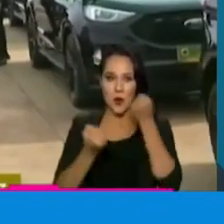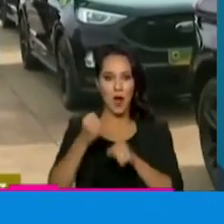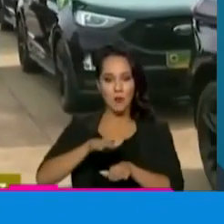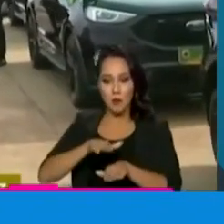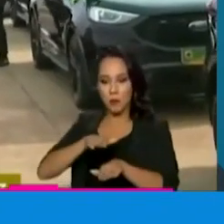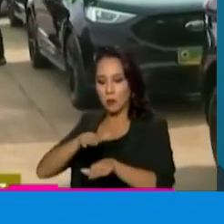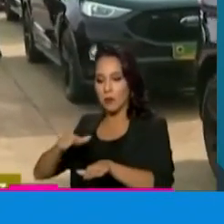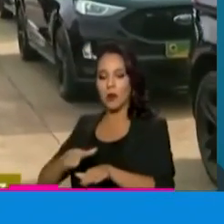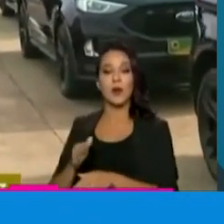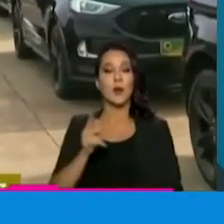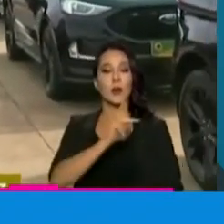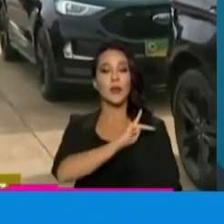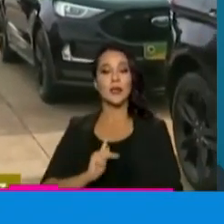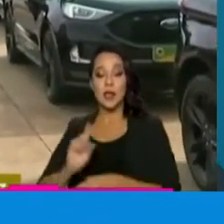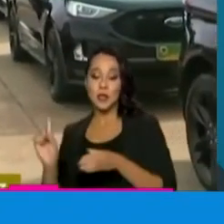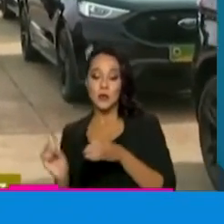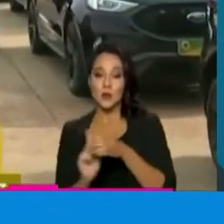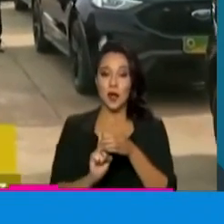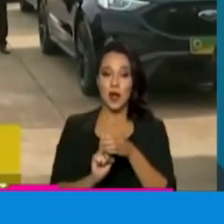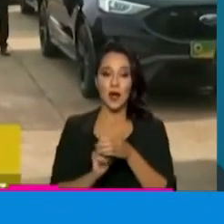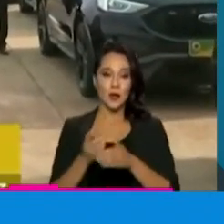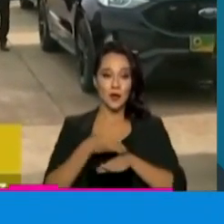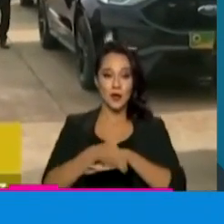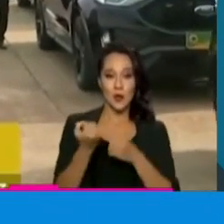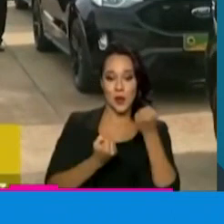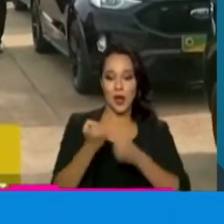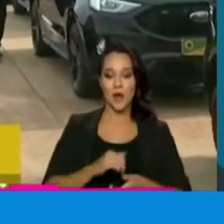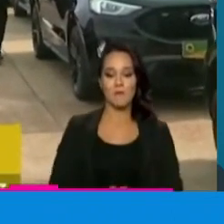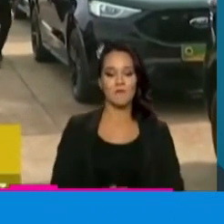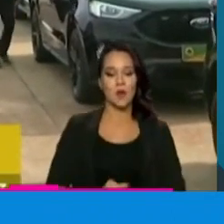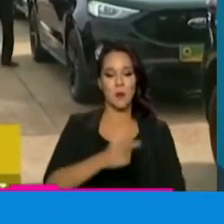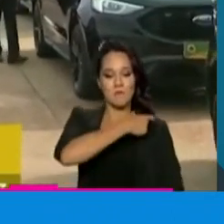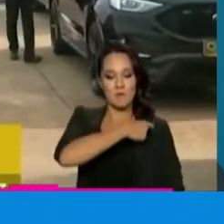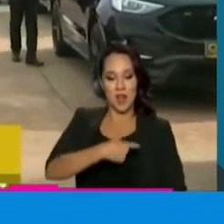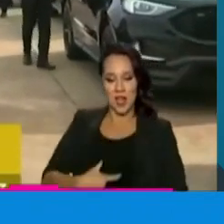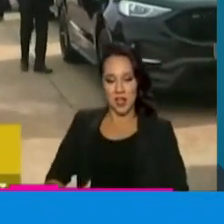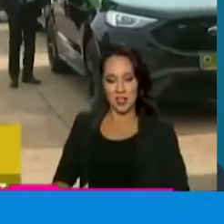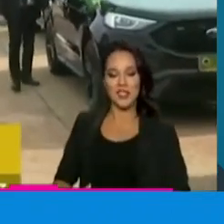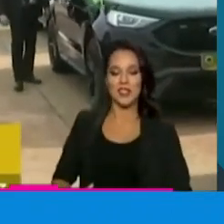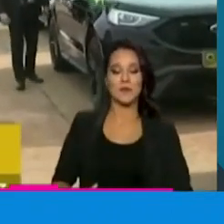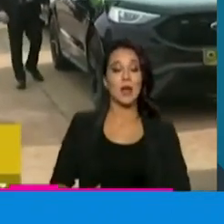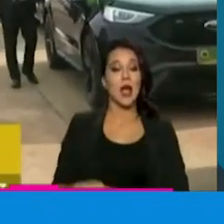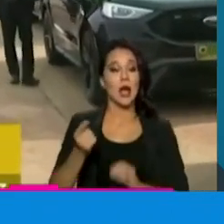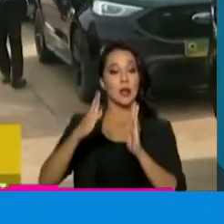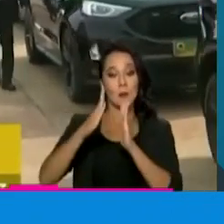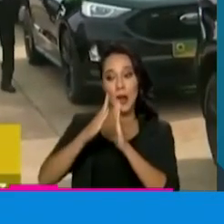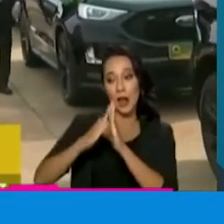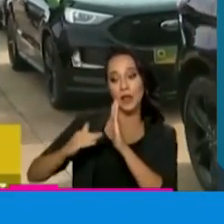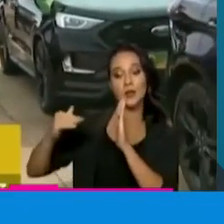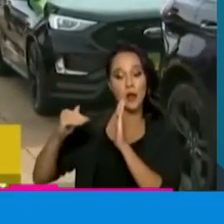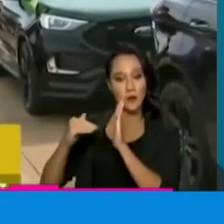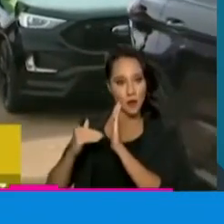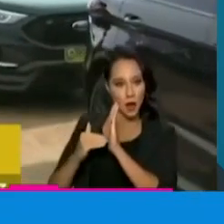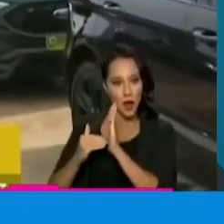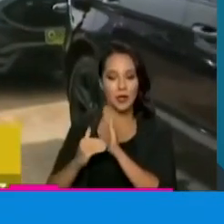a... Se quiser colocar o áudio, pode colocar. Ou não, a gente narra. Tá certo. Ele tava entrando no carro, né? Vamos aí, Mi. Ô, Mi, sai aí, de repente, ela